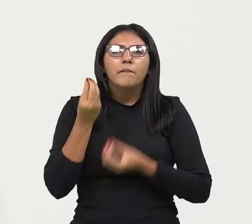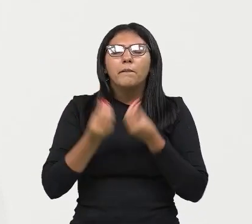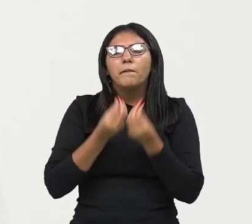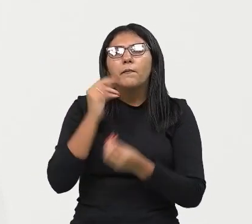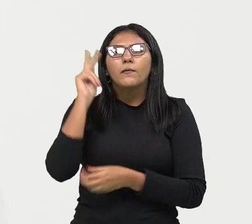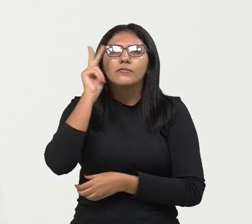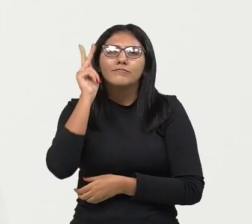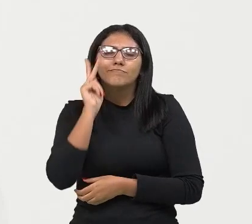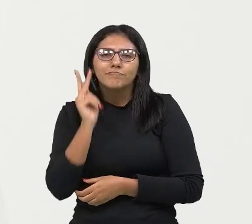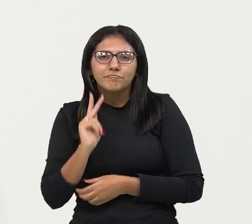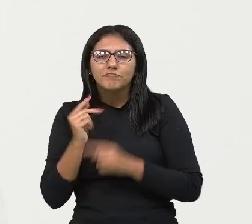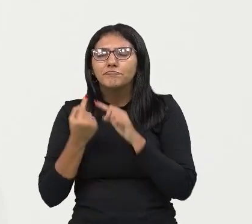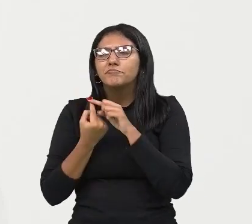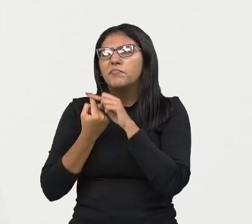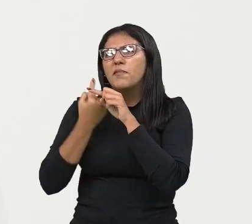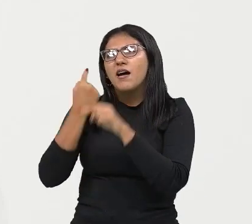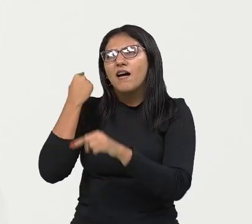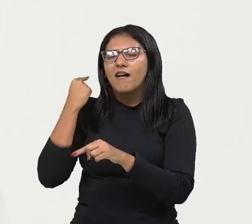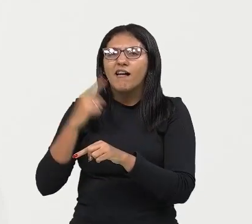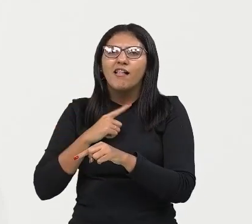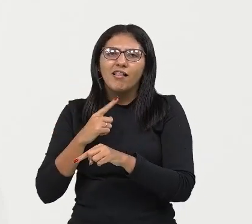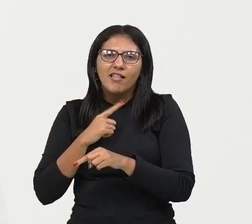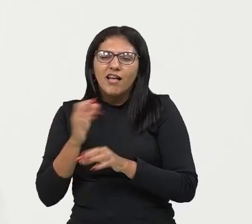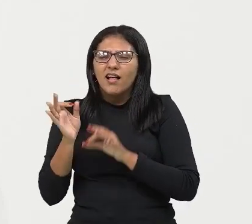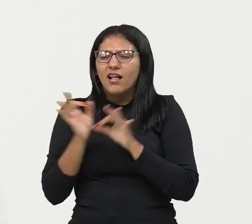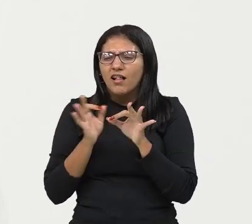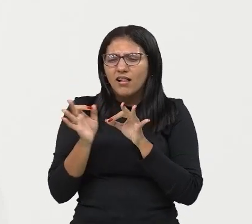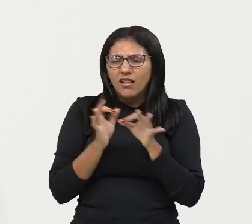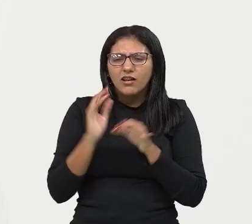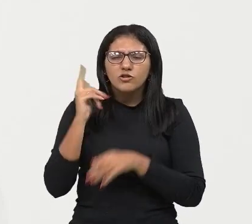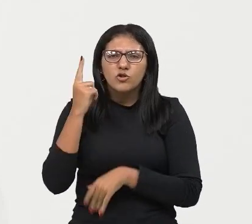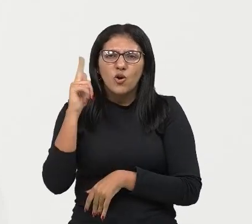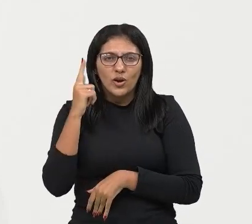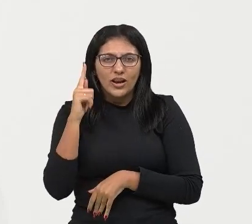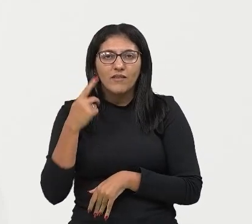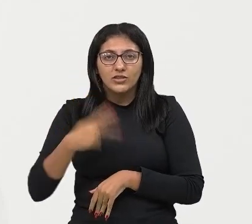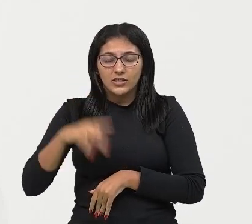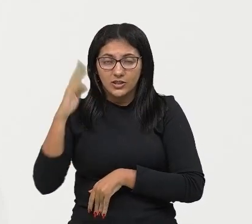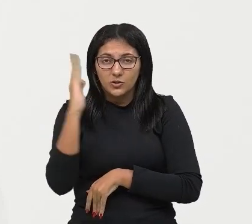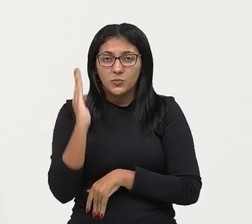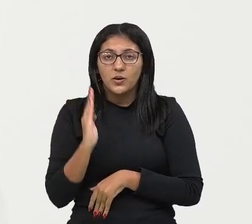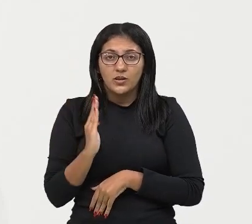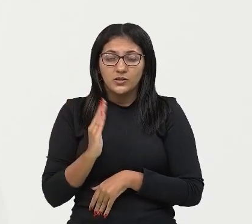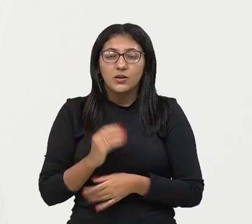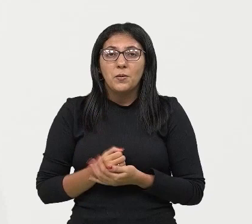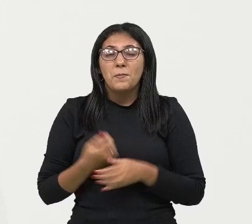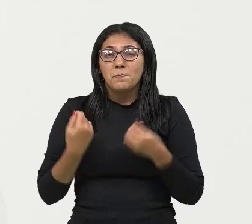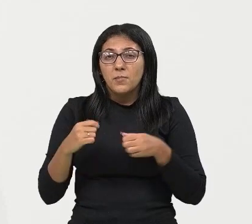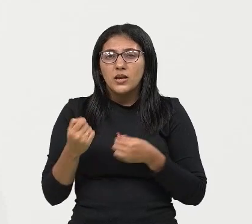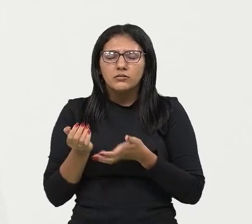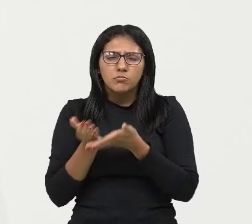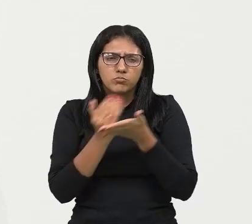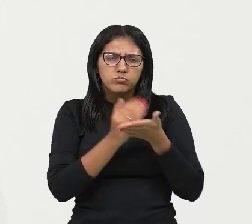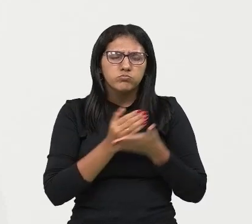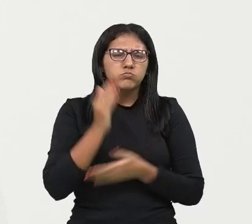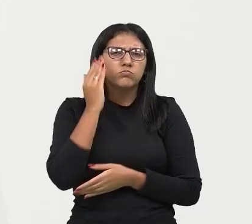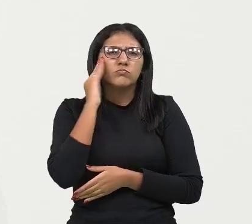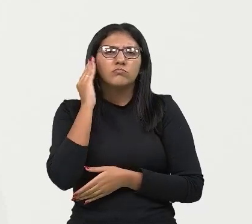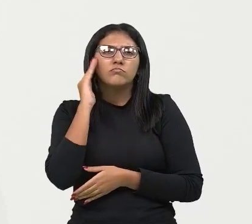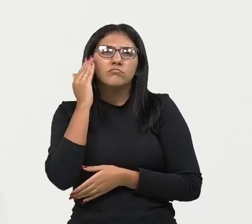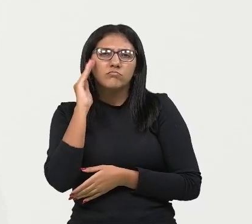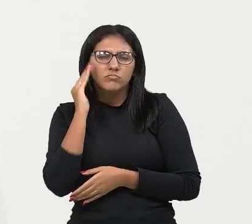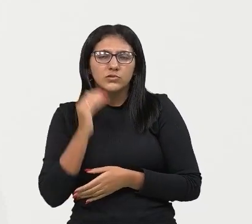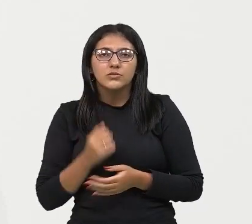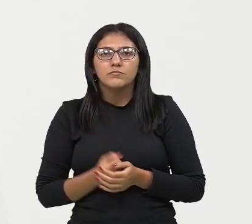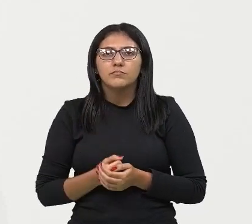histórico, todo esse fator geográfico aqui do nosso país, a gente vai verificar, né, que hoje